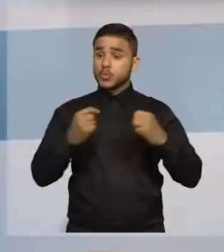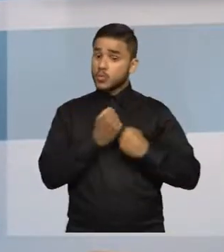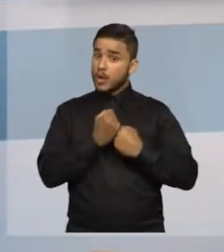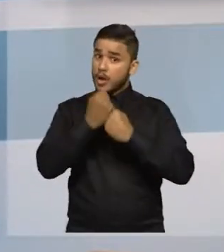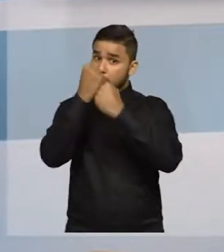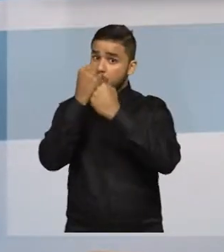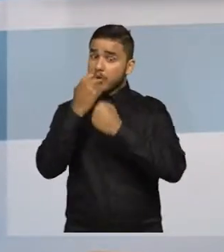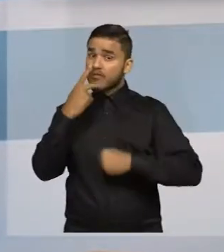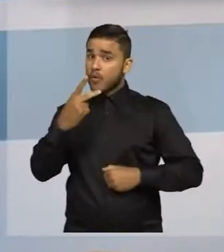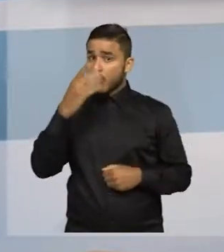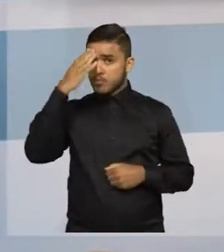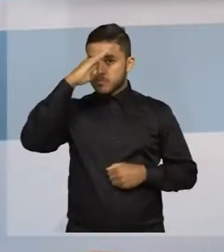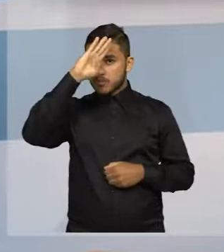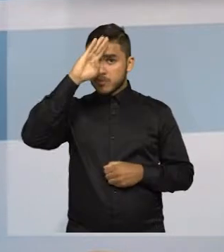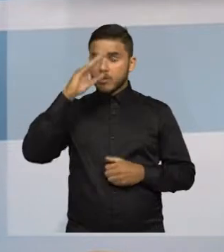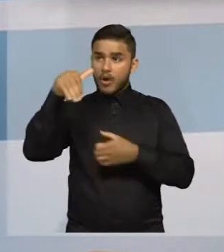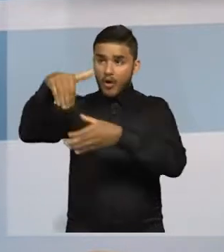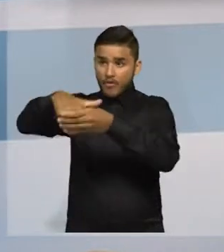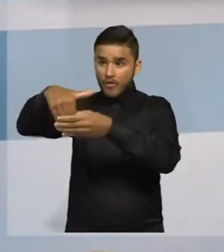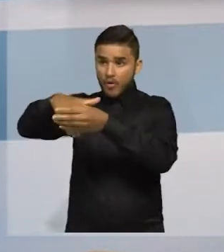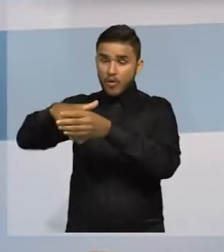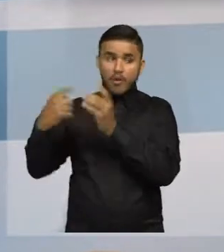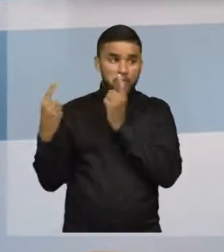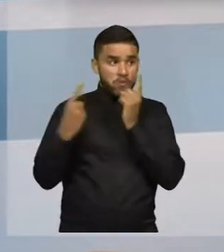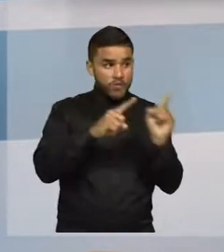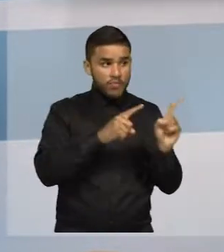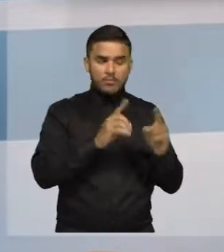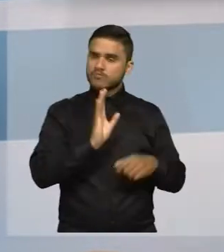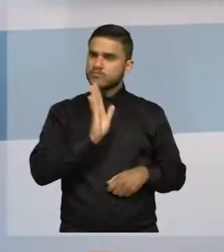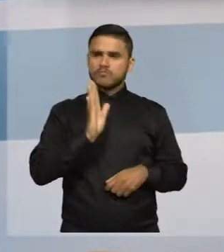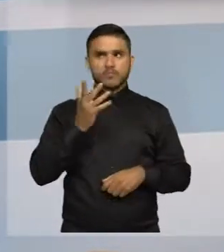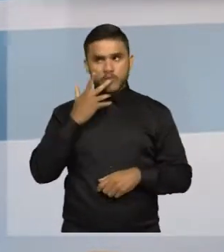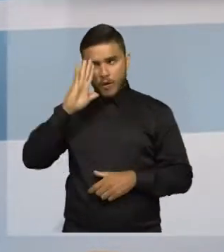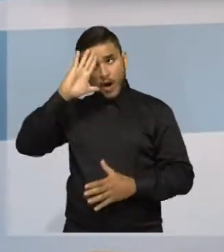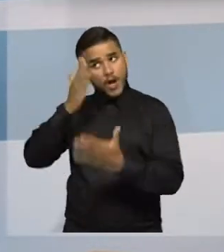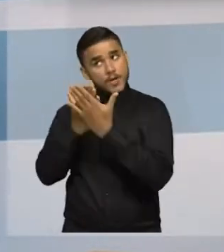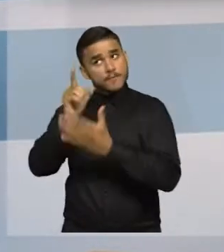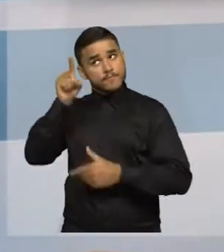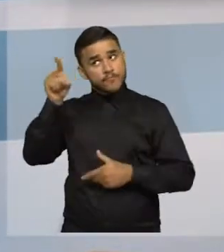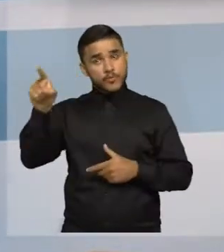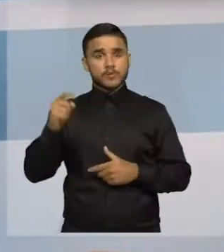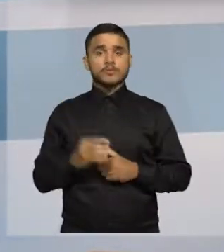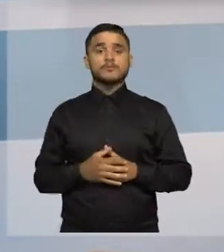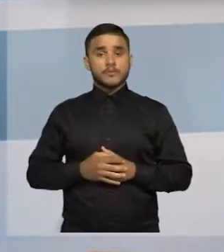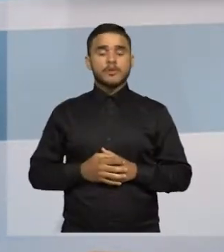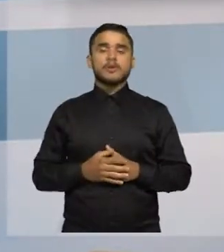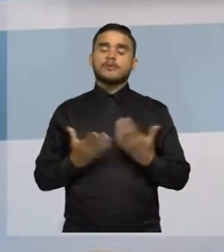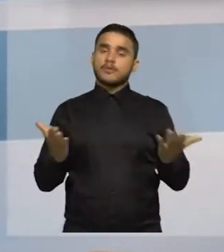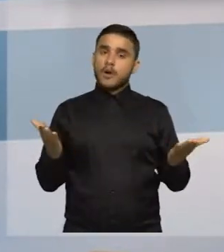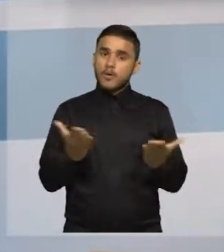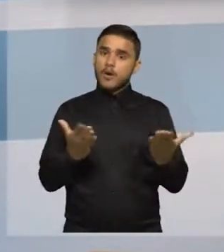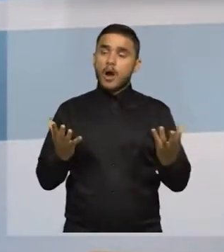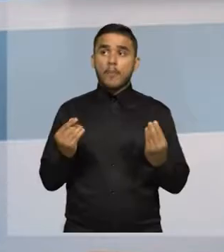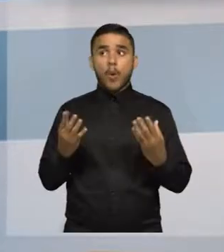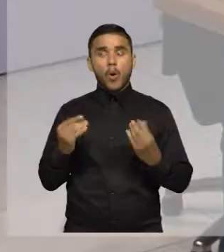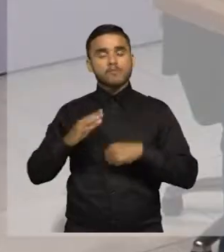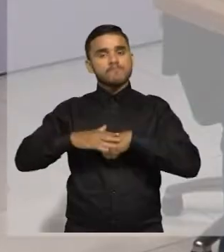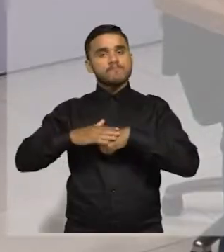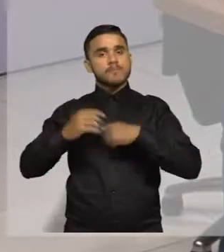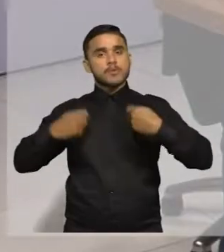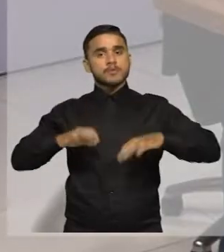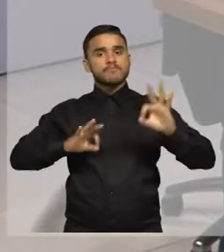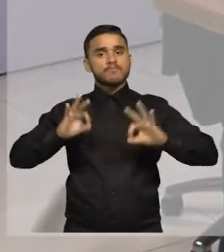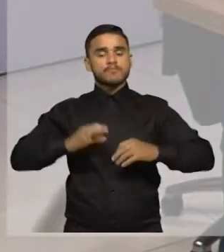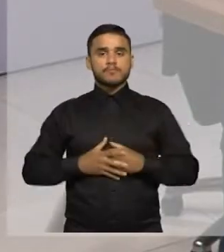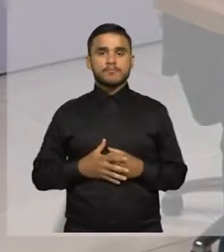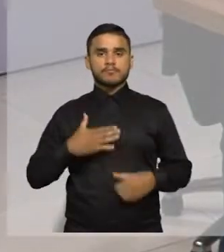que o apoiaram, não apenas votaram contra o outro, mas que o apoiaram por convicção. Talvez essa cobrança seja ainda até